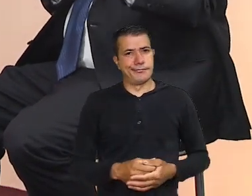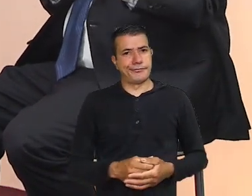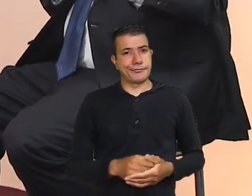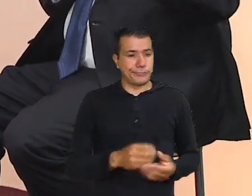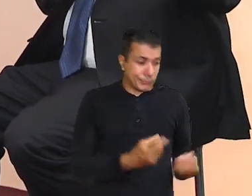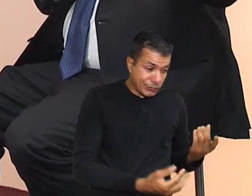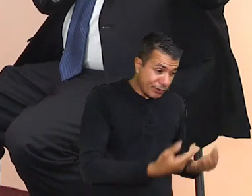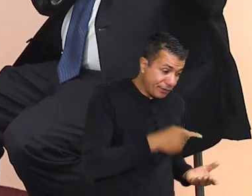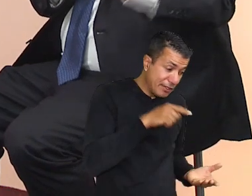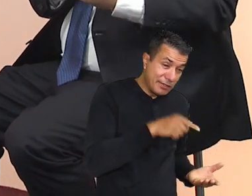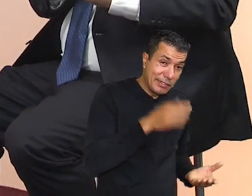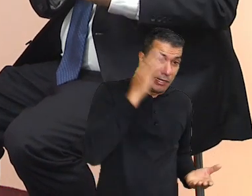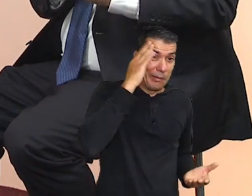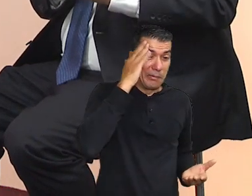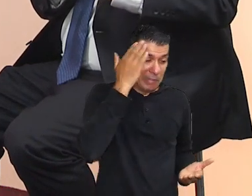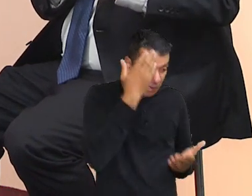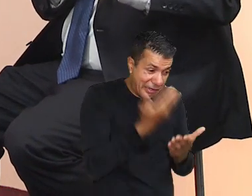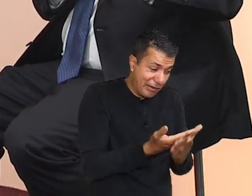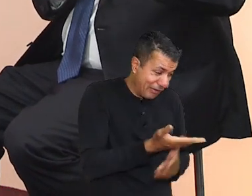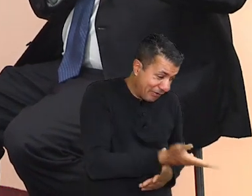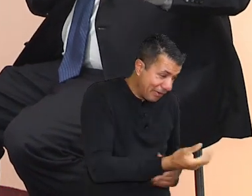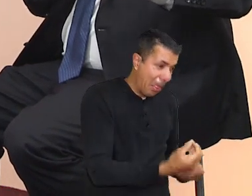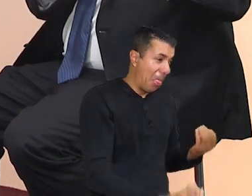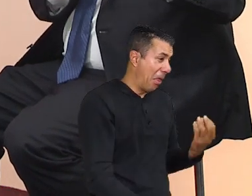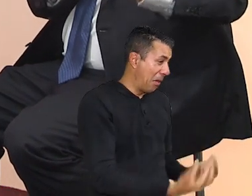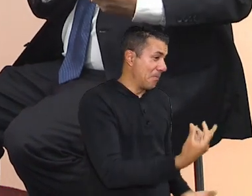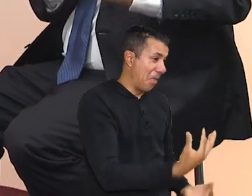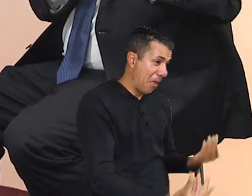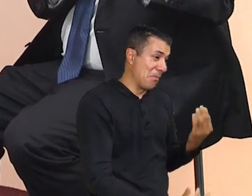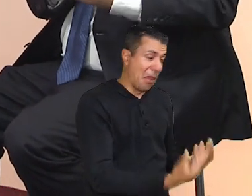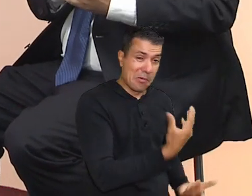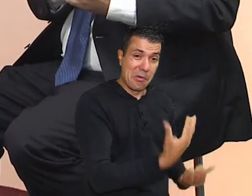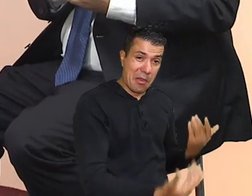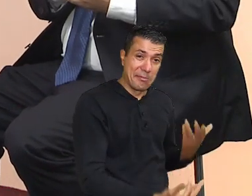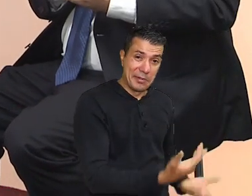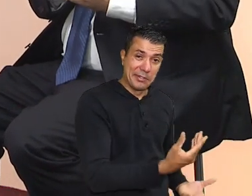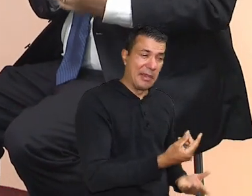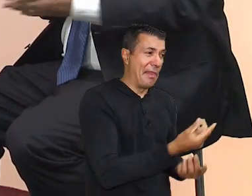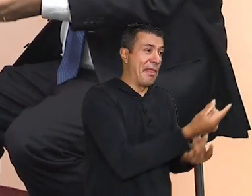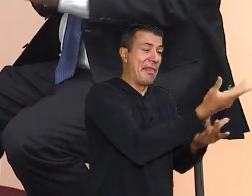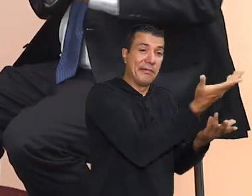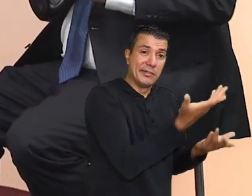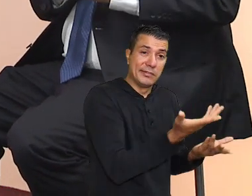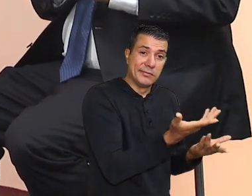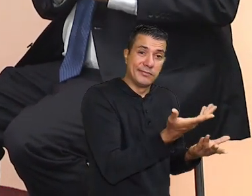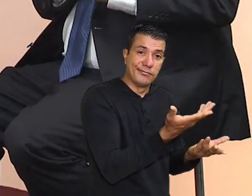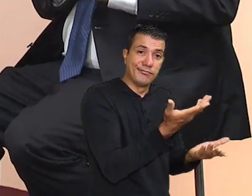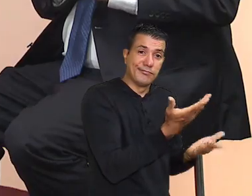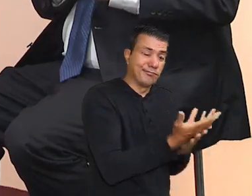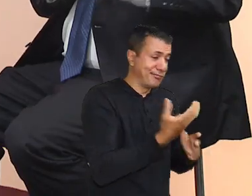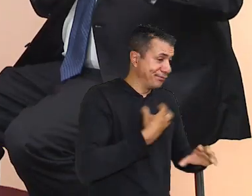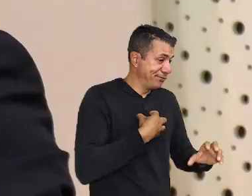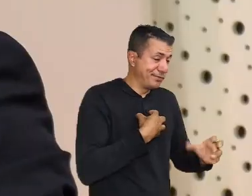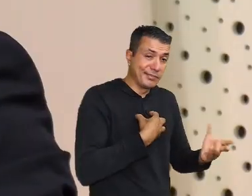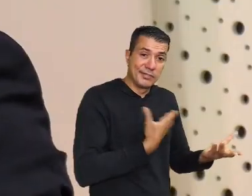o inferno é como as pessoas acreditam mesmo, um lugar onde vai ficar ardendo as chamas ali eternamente, esse texto perderia o sentido. Como que um lugar onde